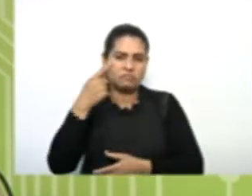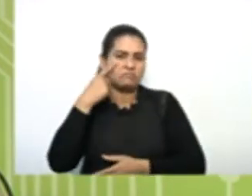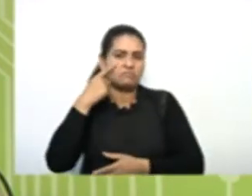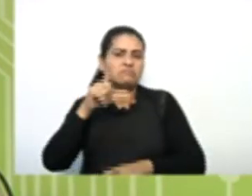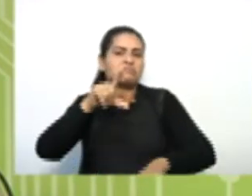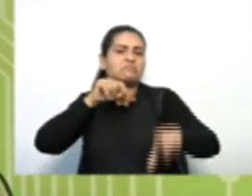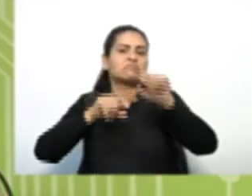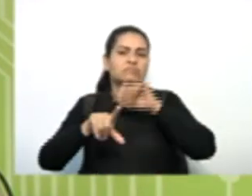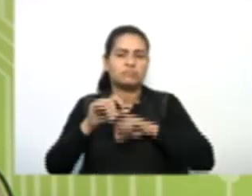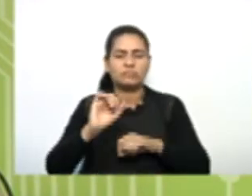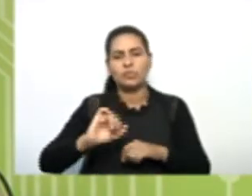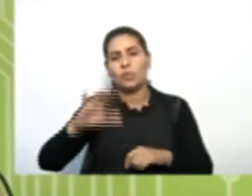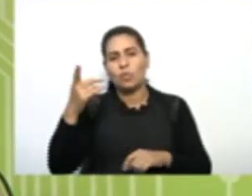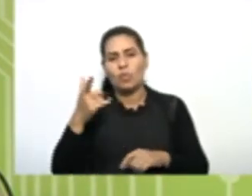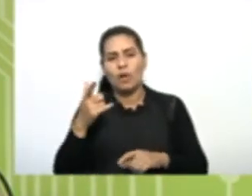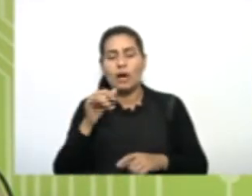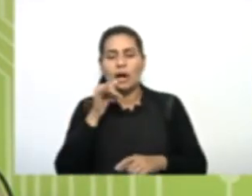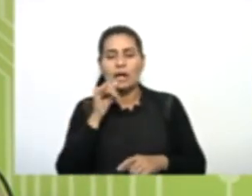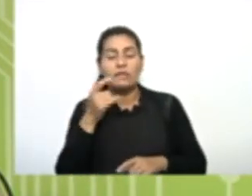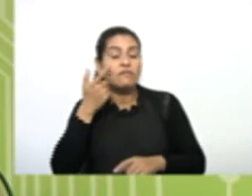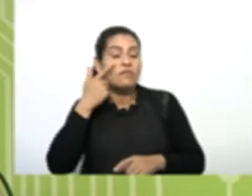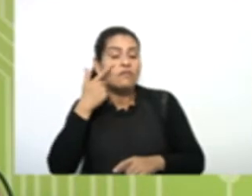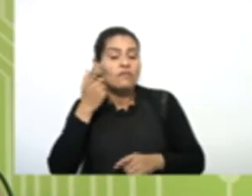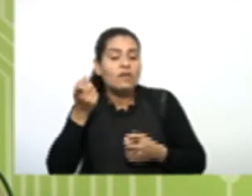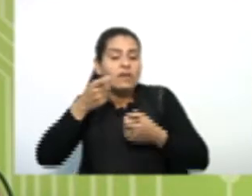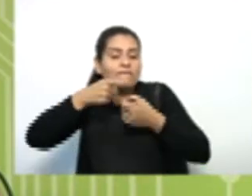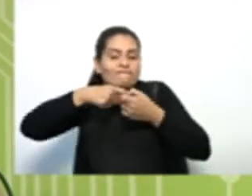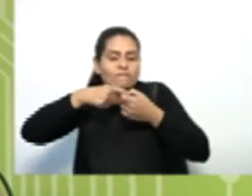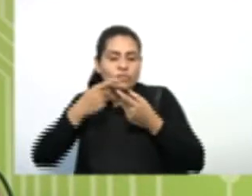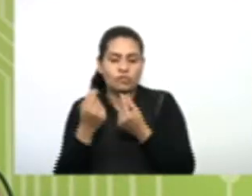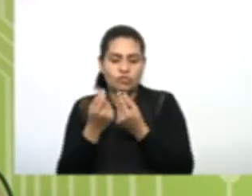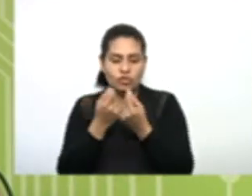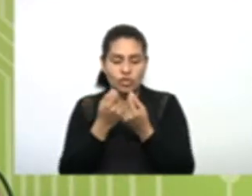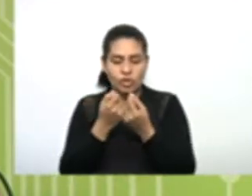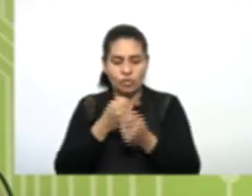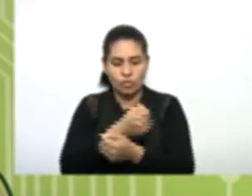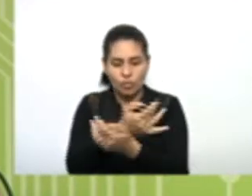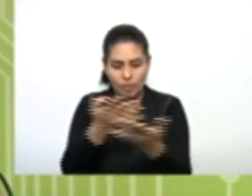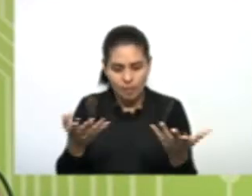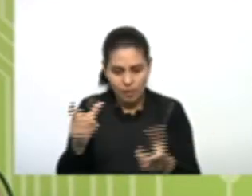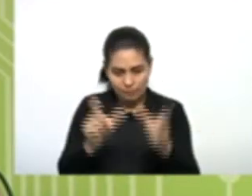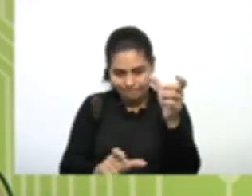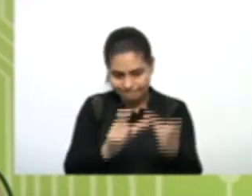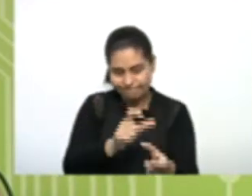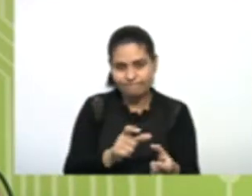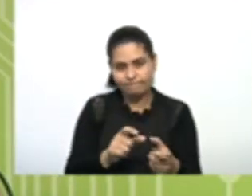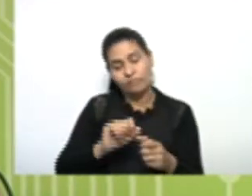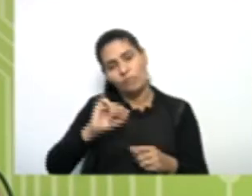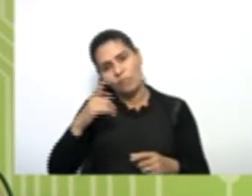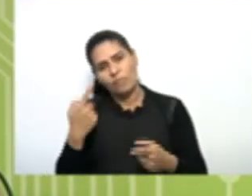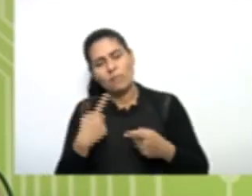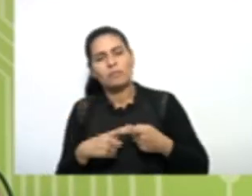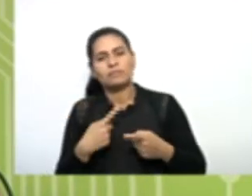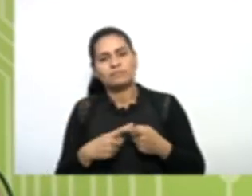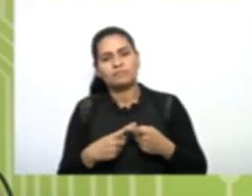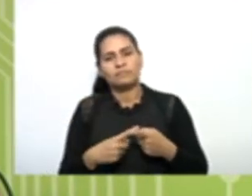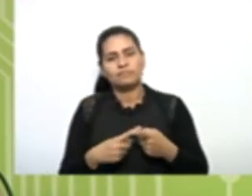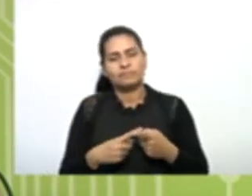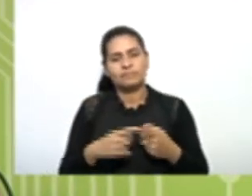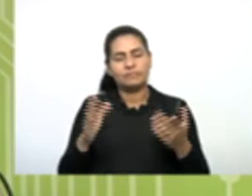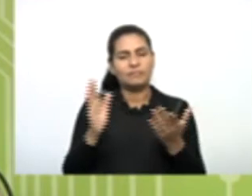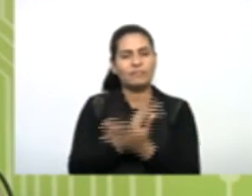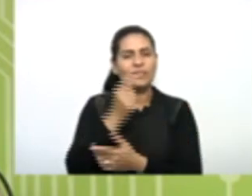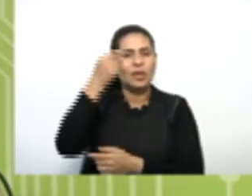ideia aqui é a cooperativa vai tentar devolver essas sobras para o seu cooperado. Por quê? Porque